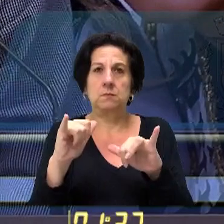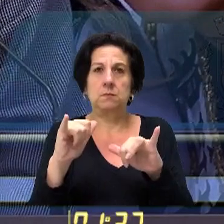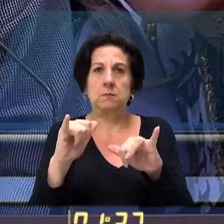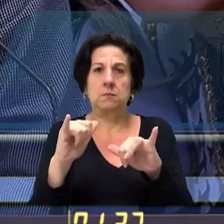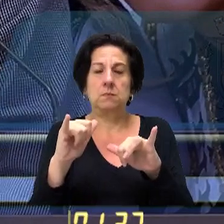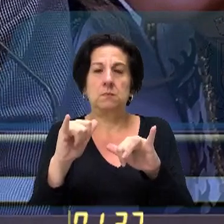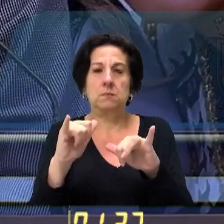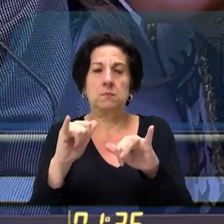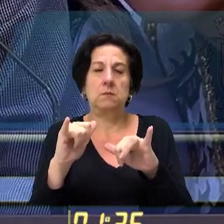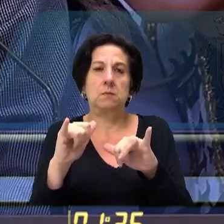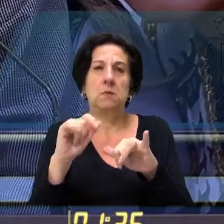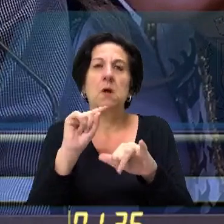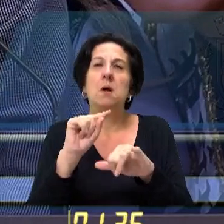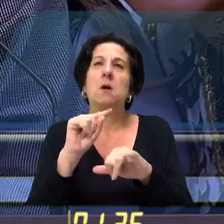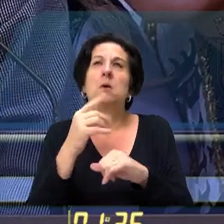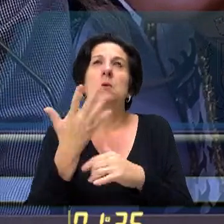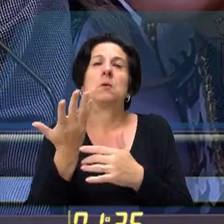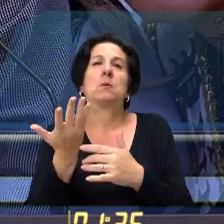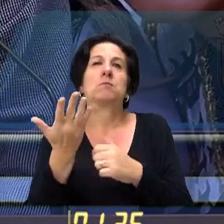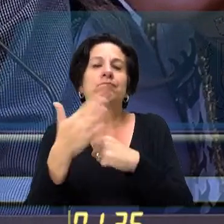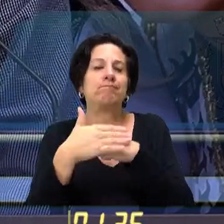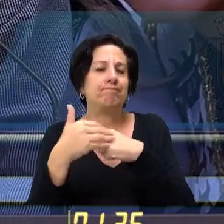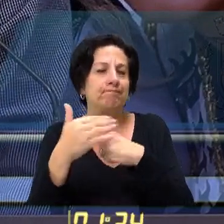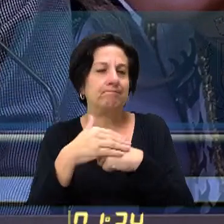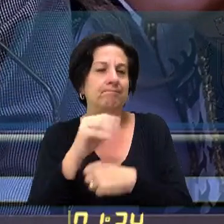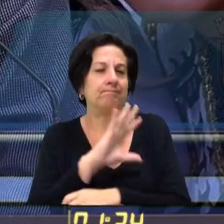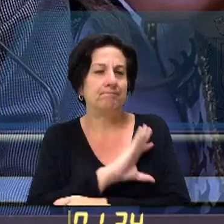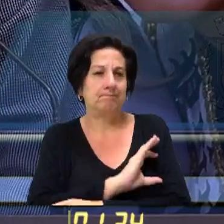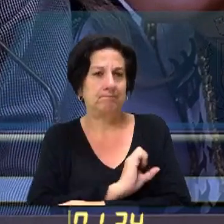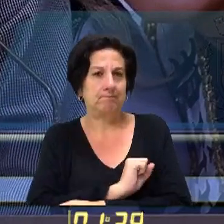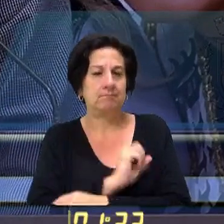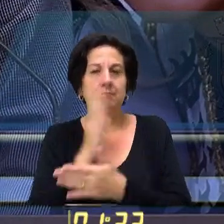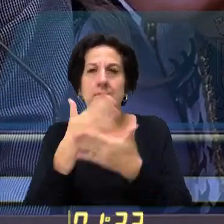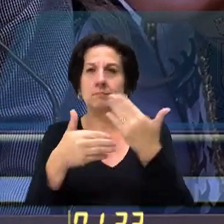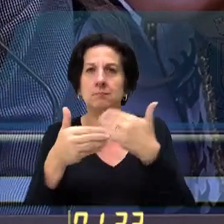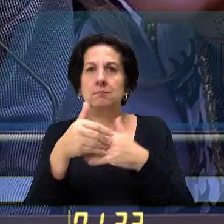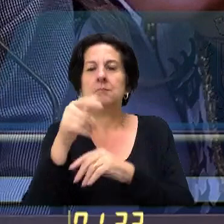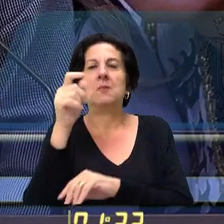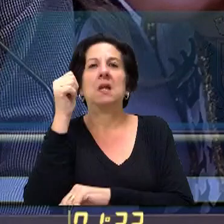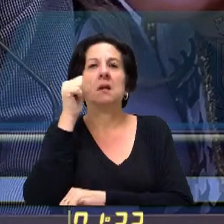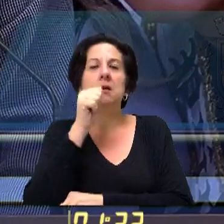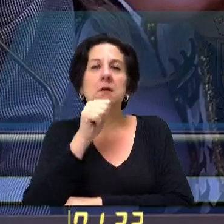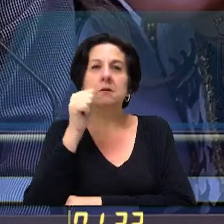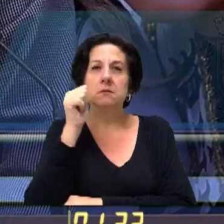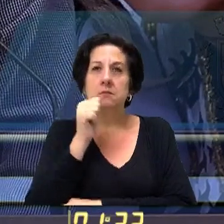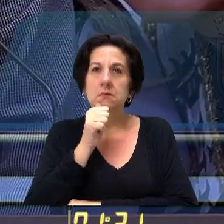Isso é um gesto de amor a todas as mulheres